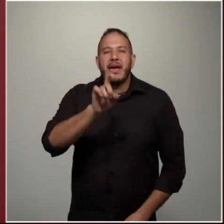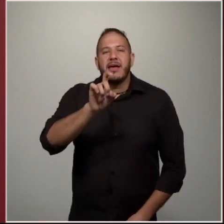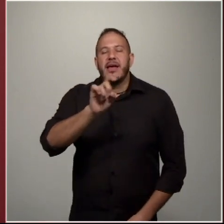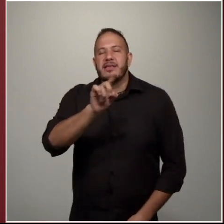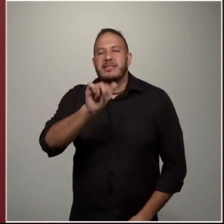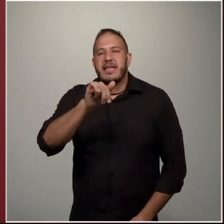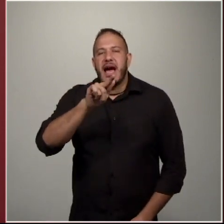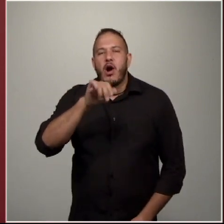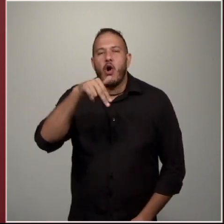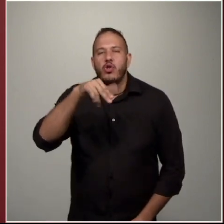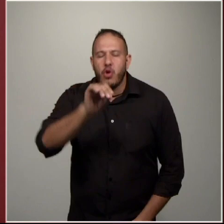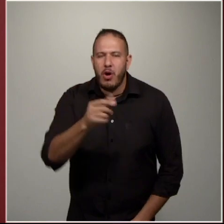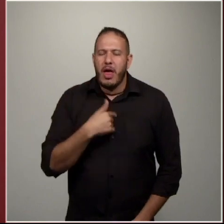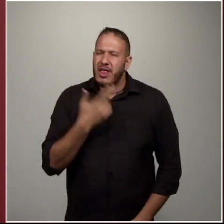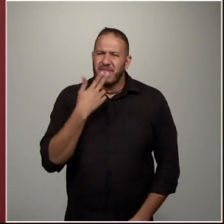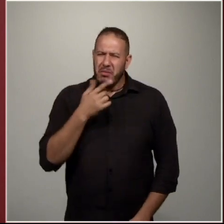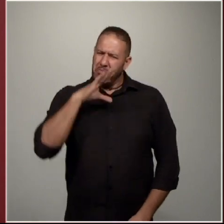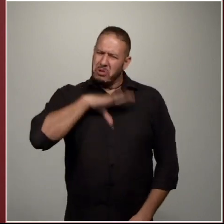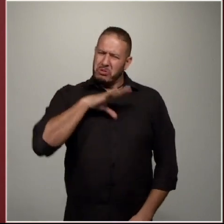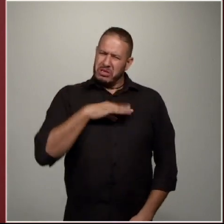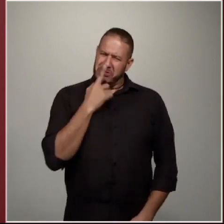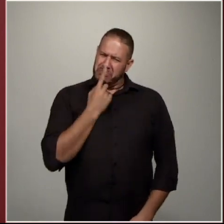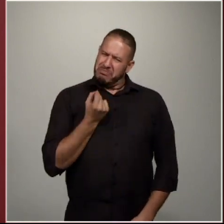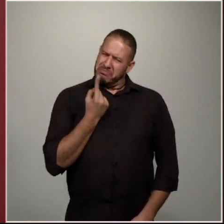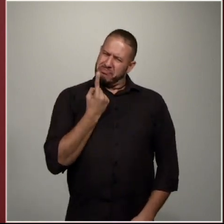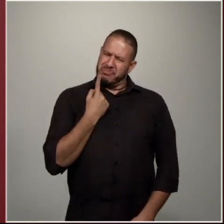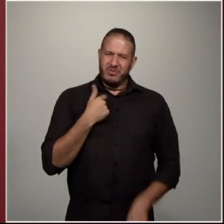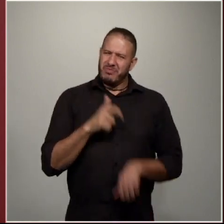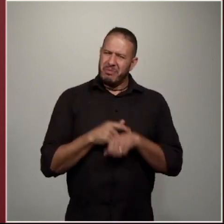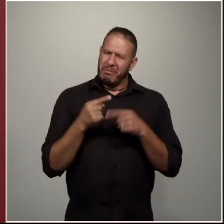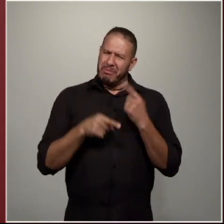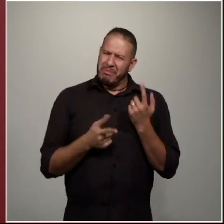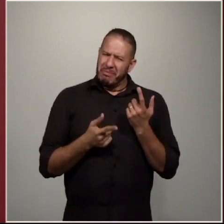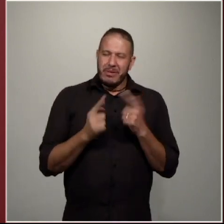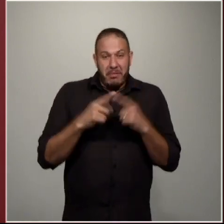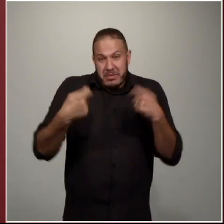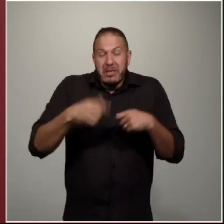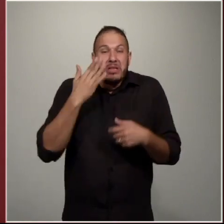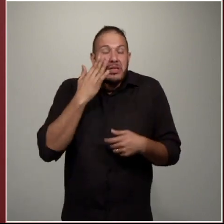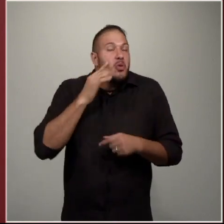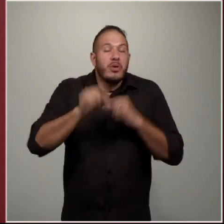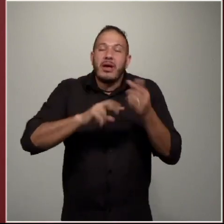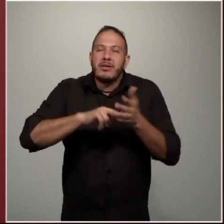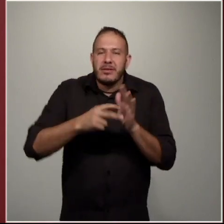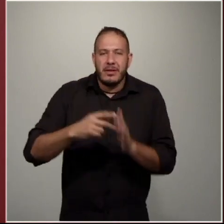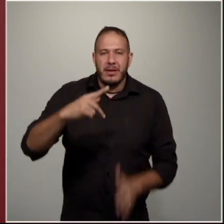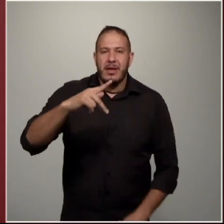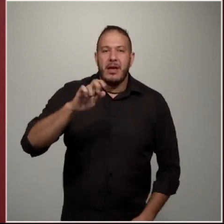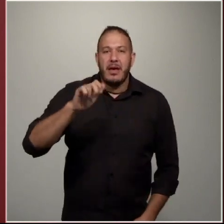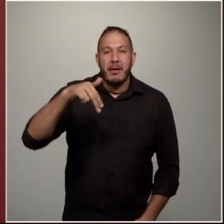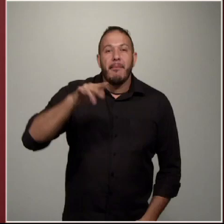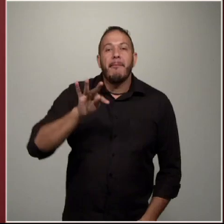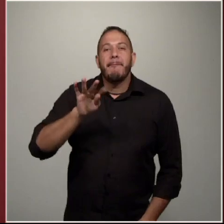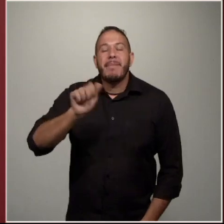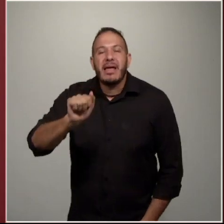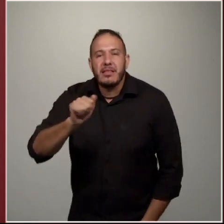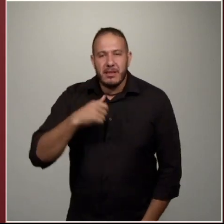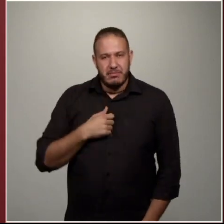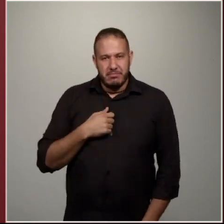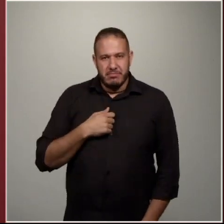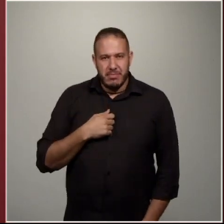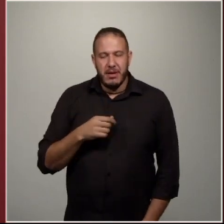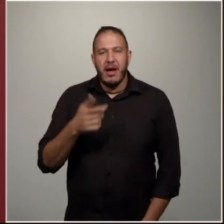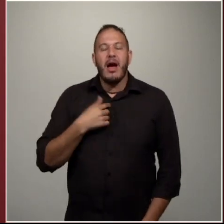português fazem tanto sentido é logo de início a gente precisa entender qual é o significado de penta e de go no penta